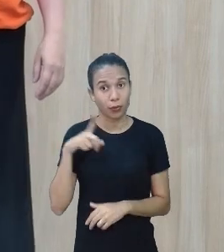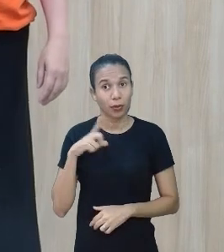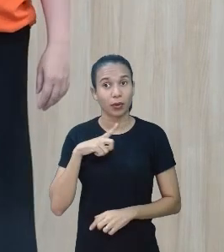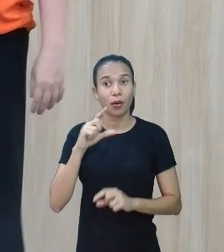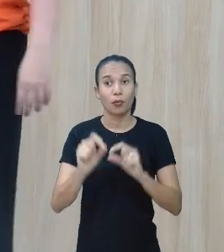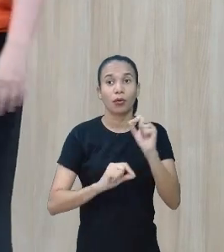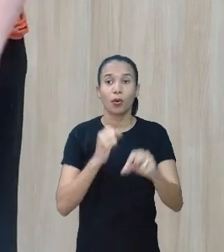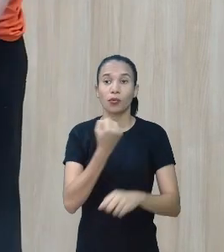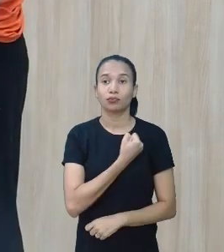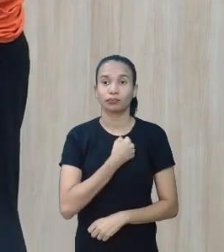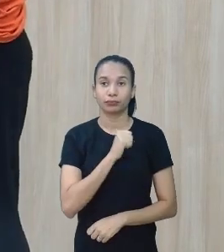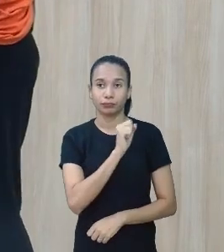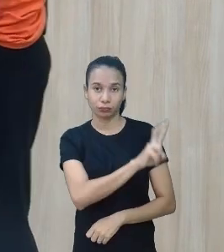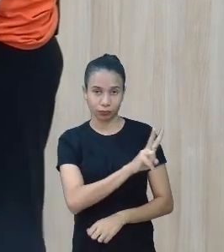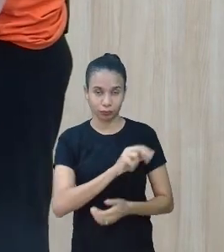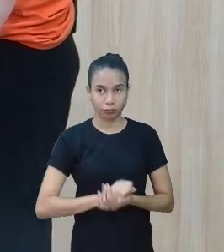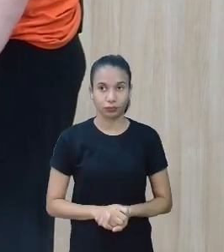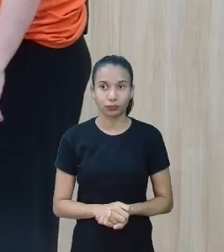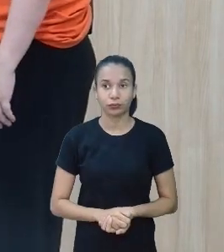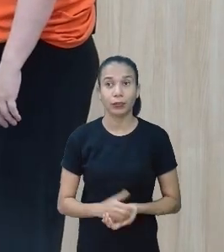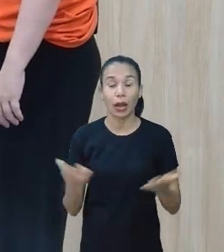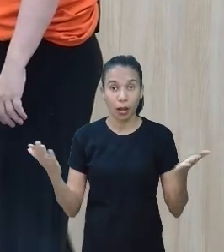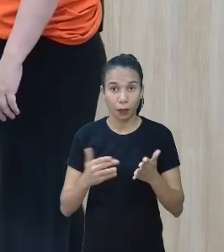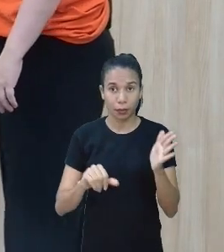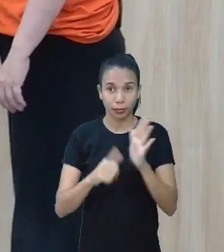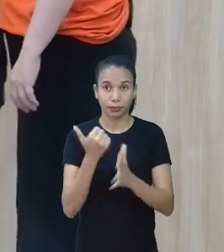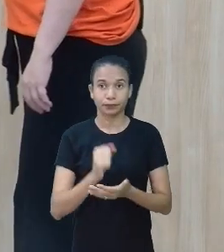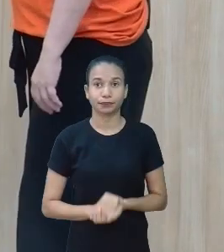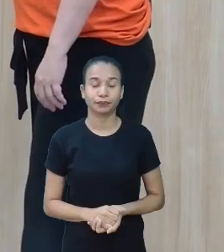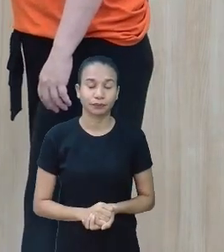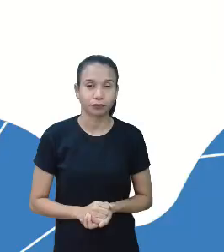descritor número 2. Primeira questão.